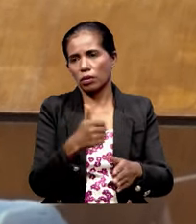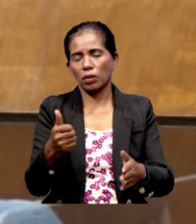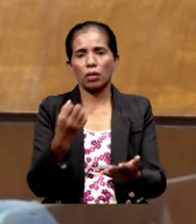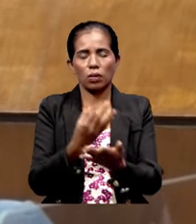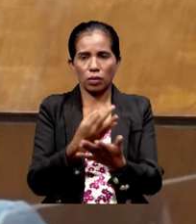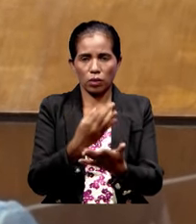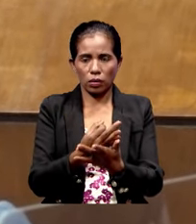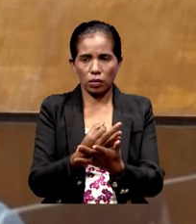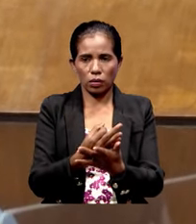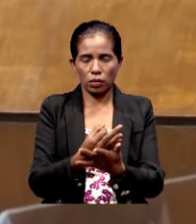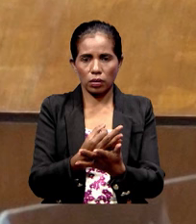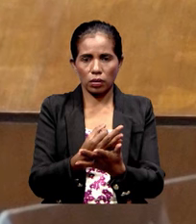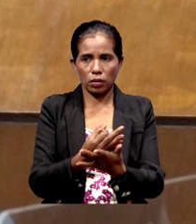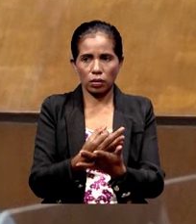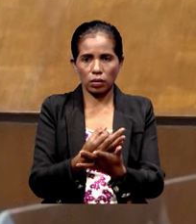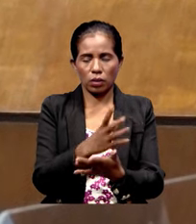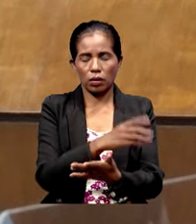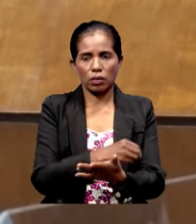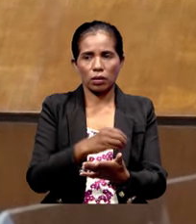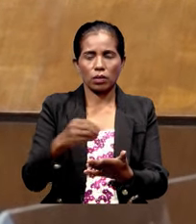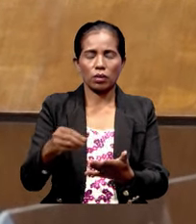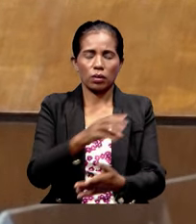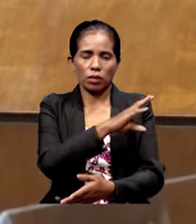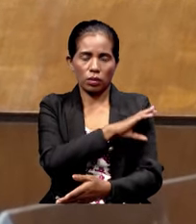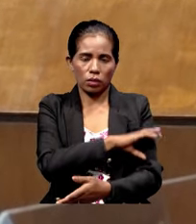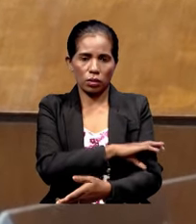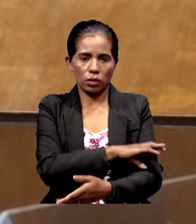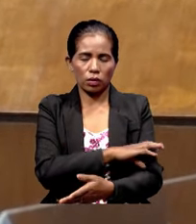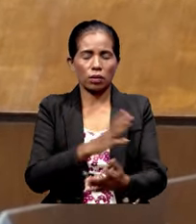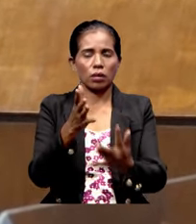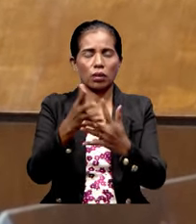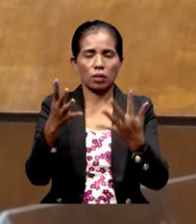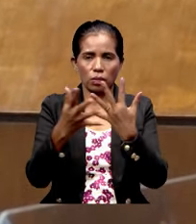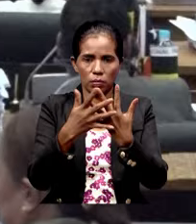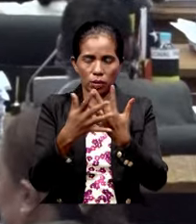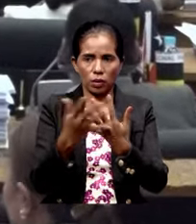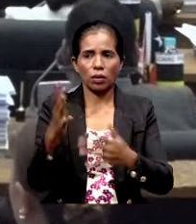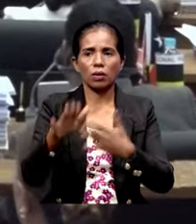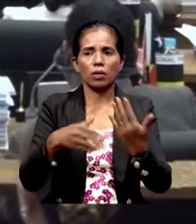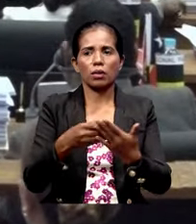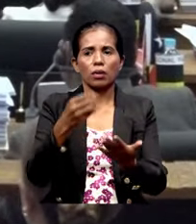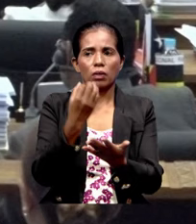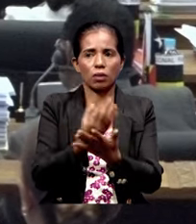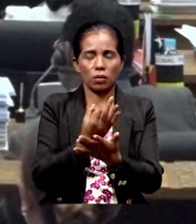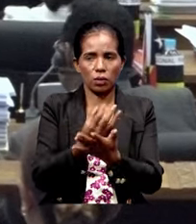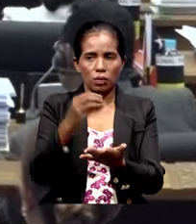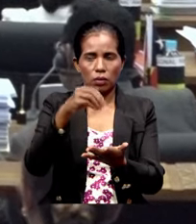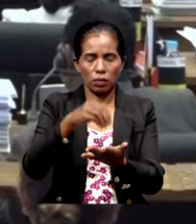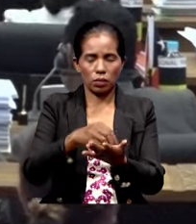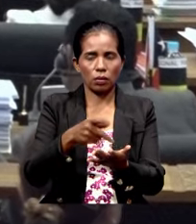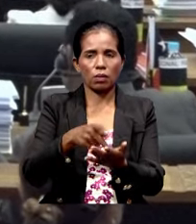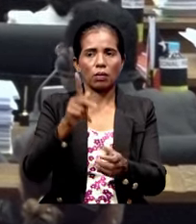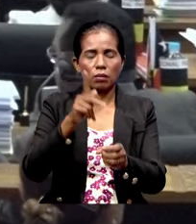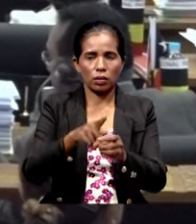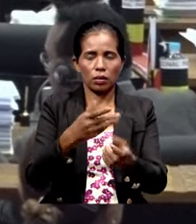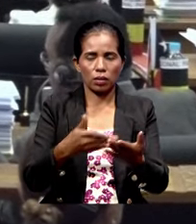fora senhores guardas prisionais cira, o ósão para atutarmos para rola combustíveis,